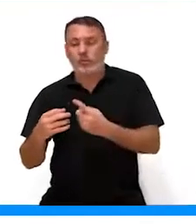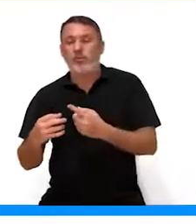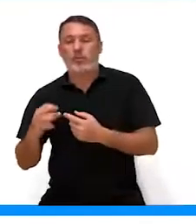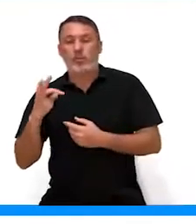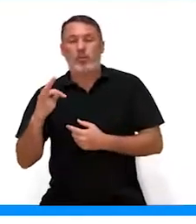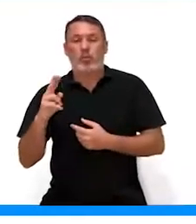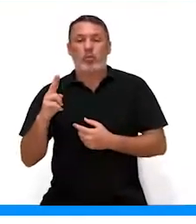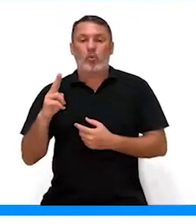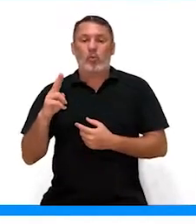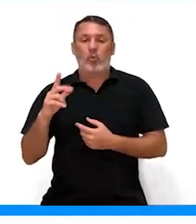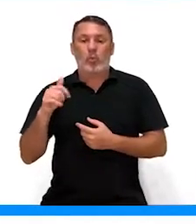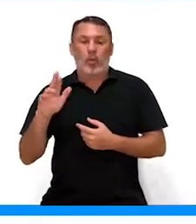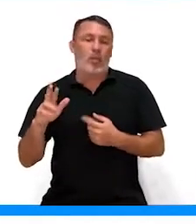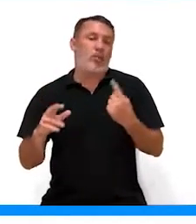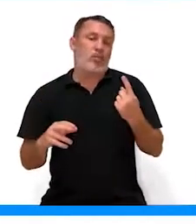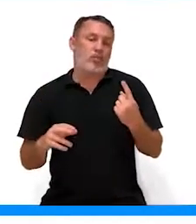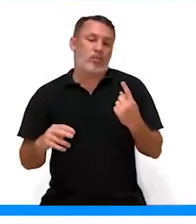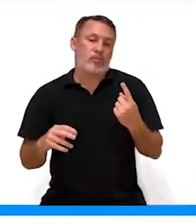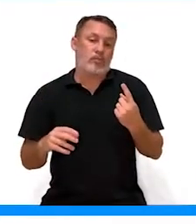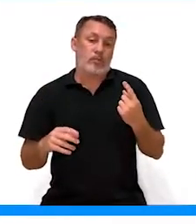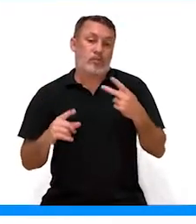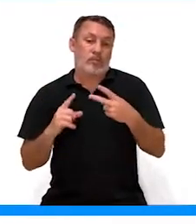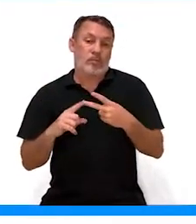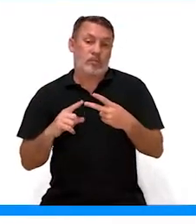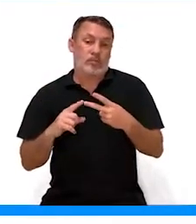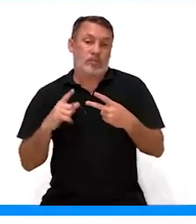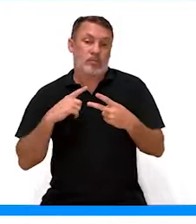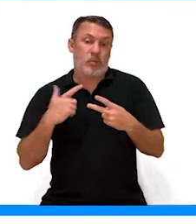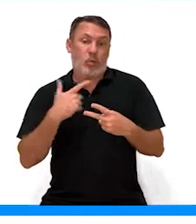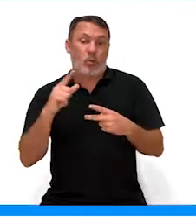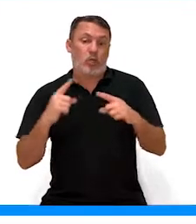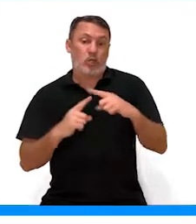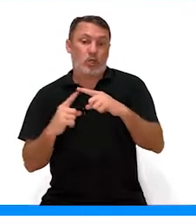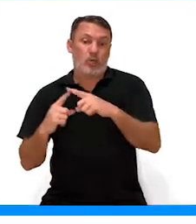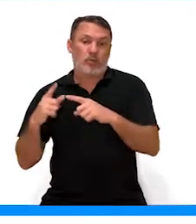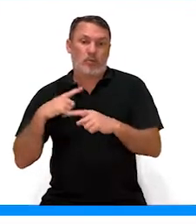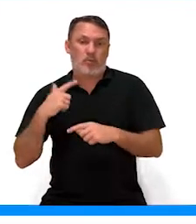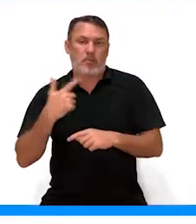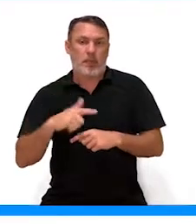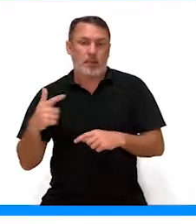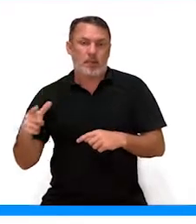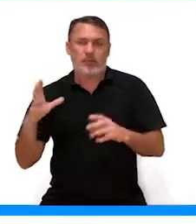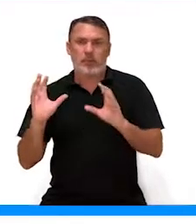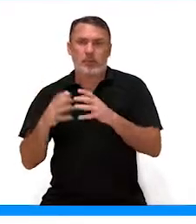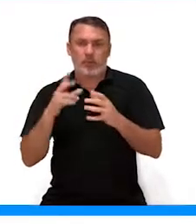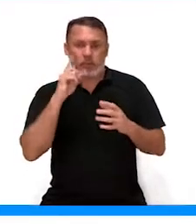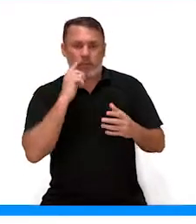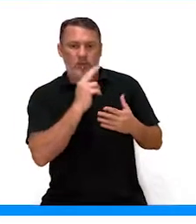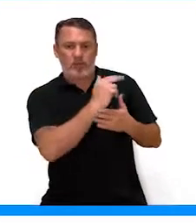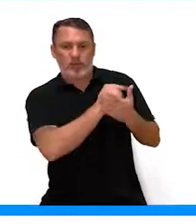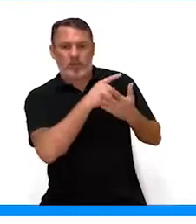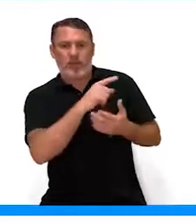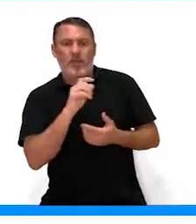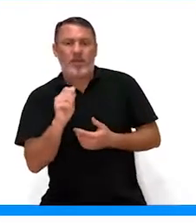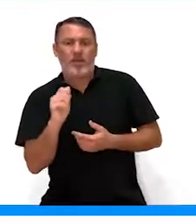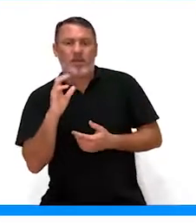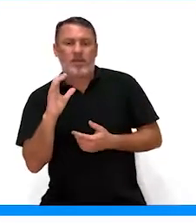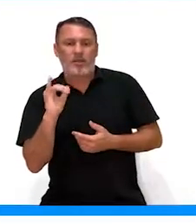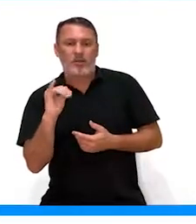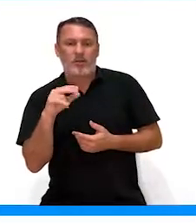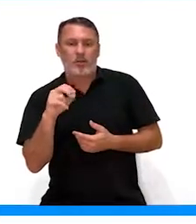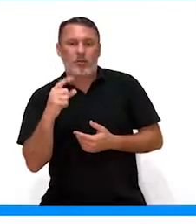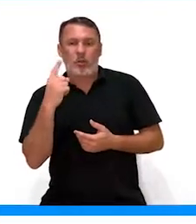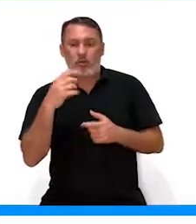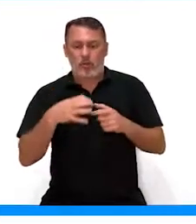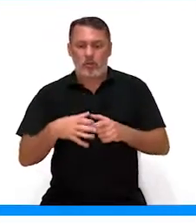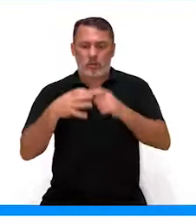simples e composto. Então, a tubular, ela só tem um. A ramificada, ela tem mais de um. A gente tem